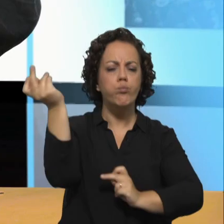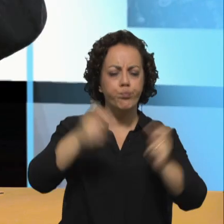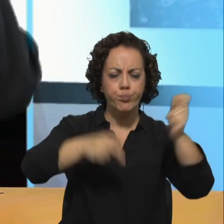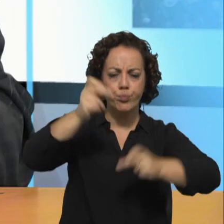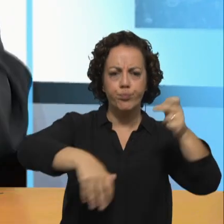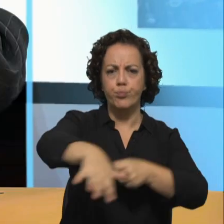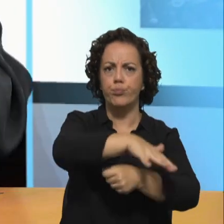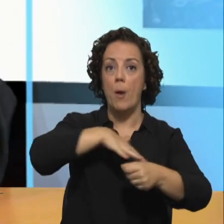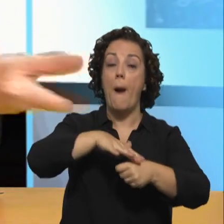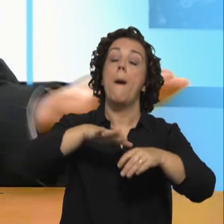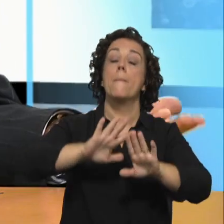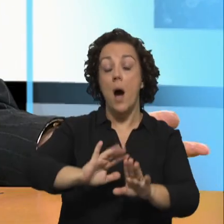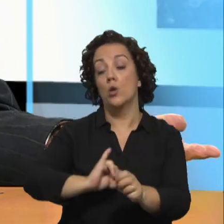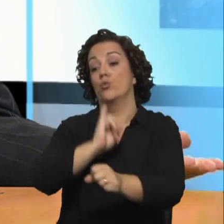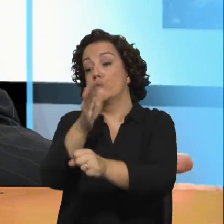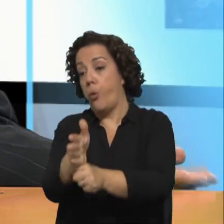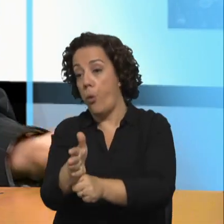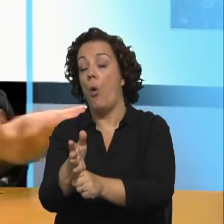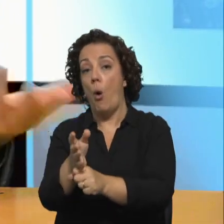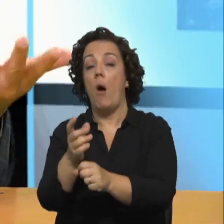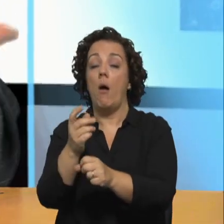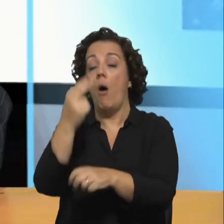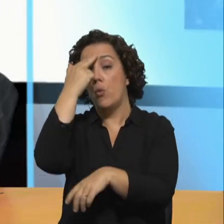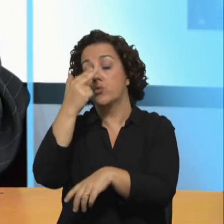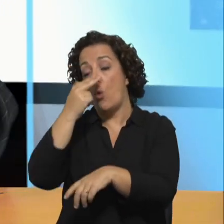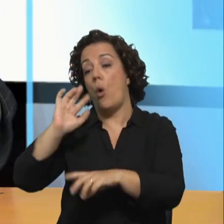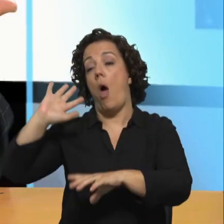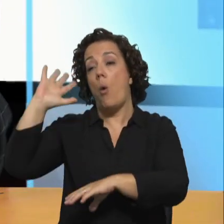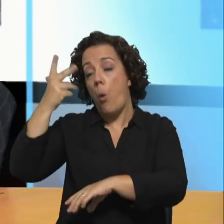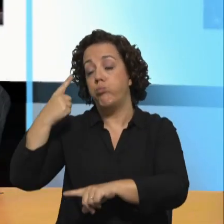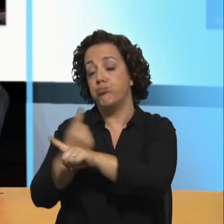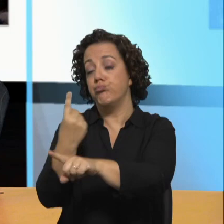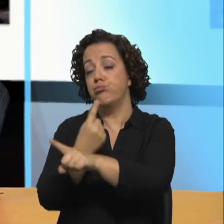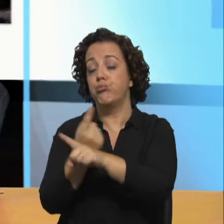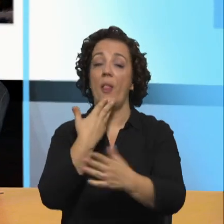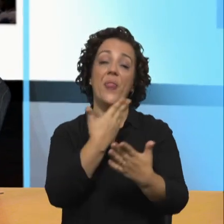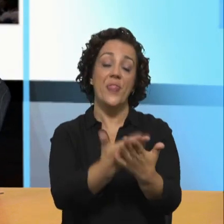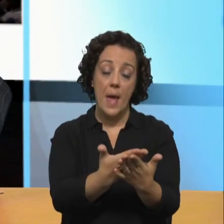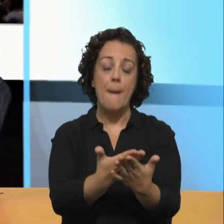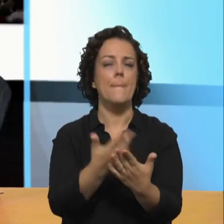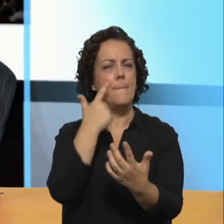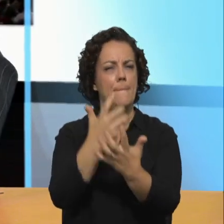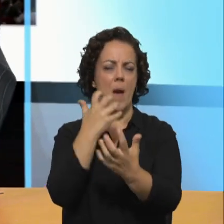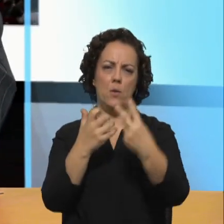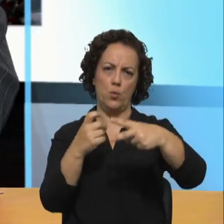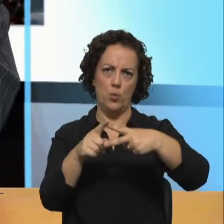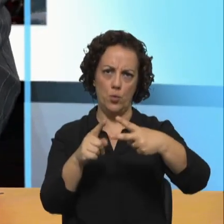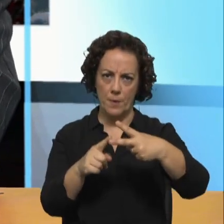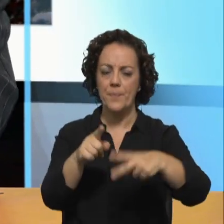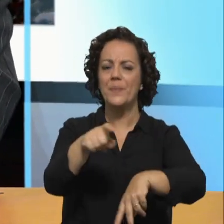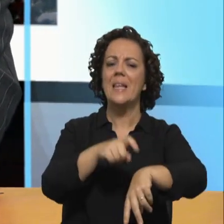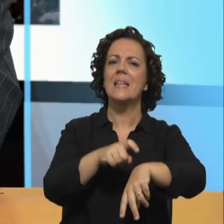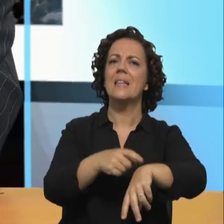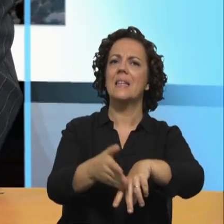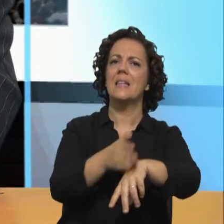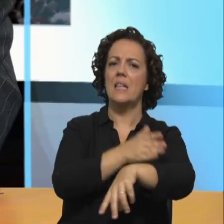históricos que enfeitam, que adornam este... E eu destacaria apenas dois. O primeiro é ao tempo de Alexandre Magno. Alexandre